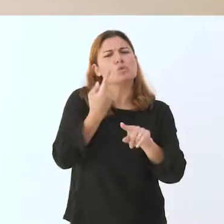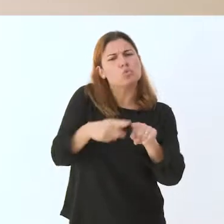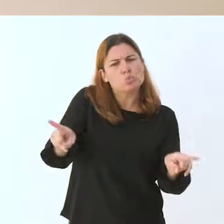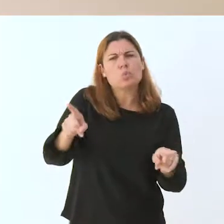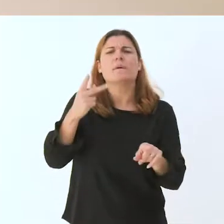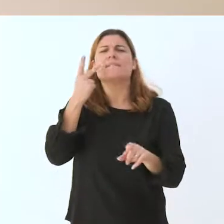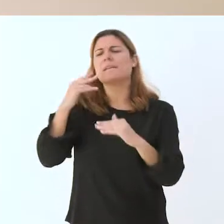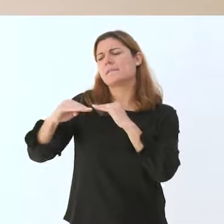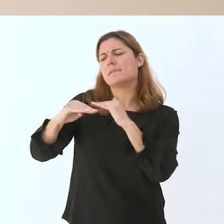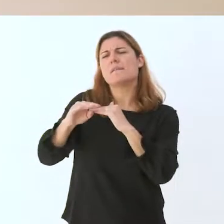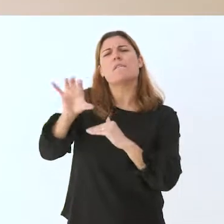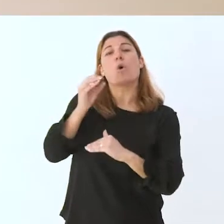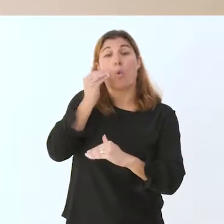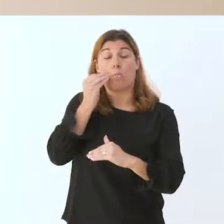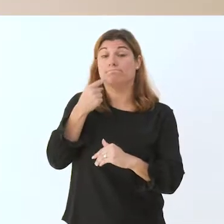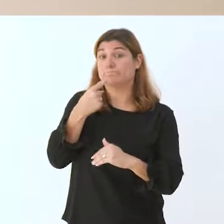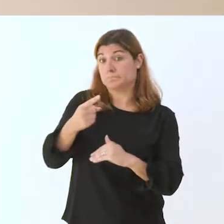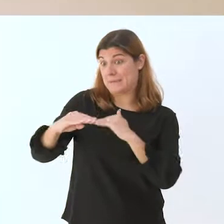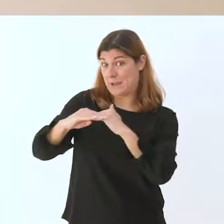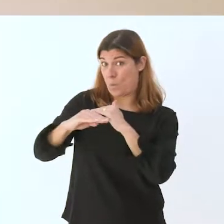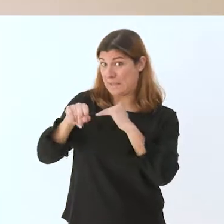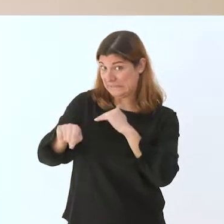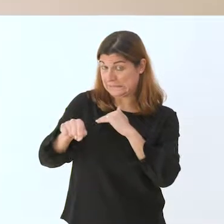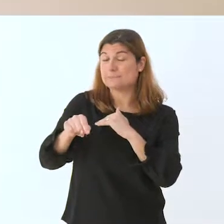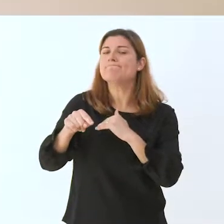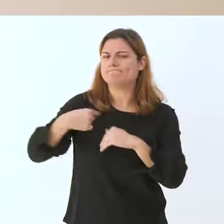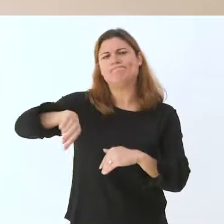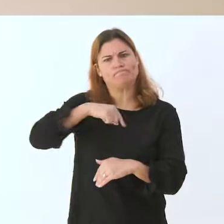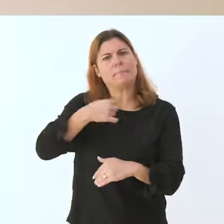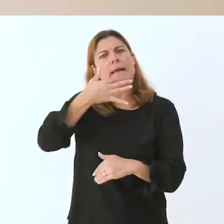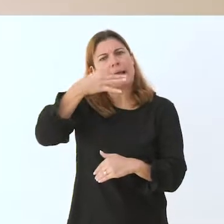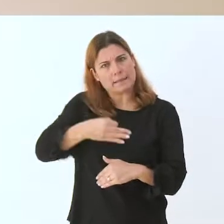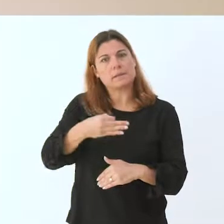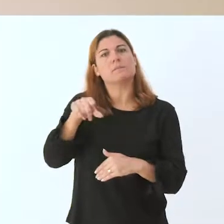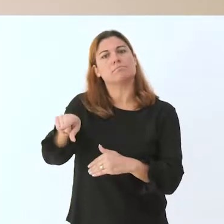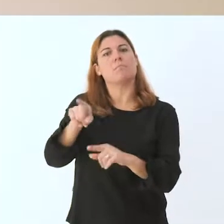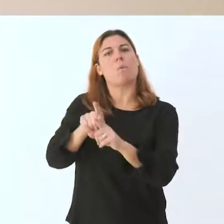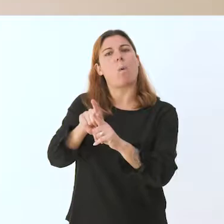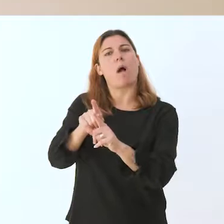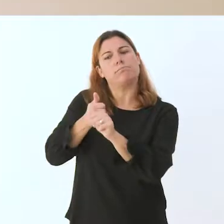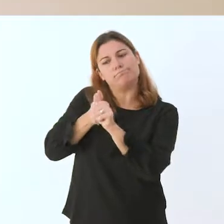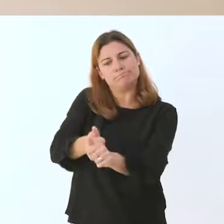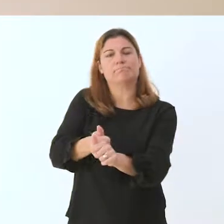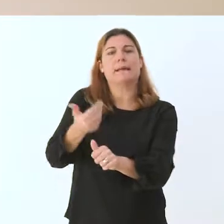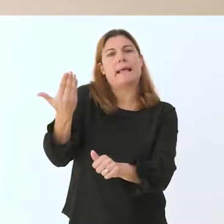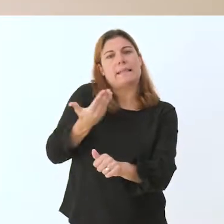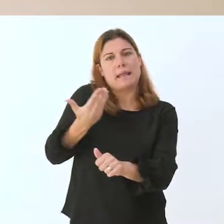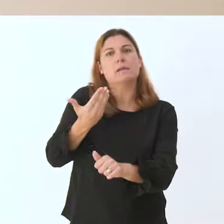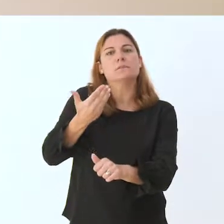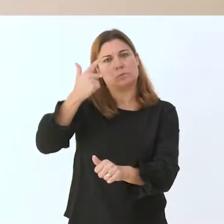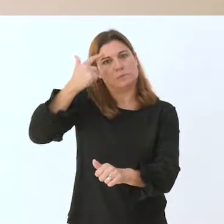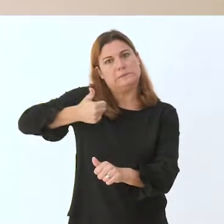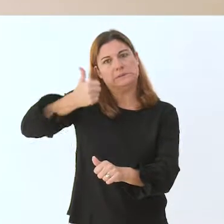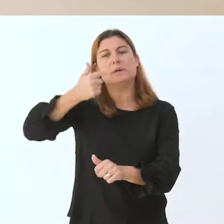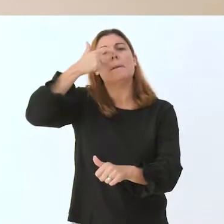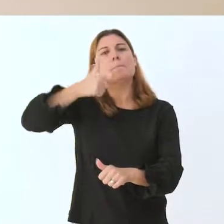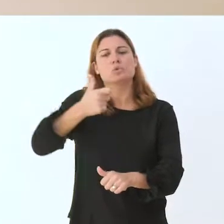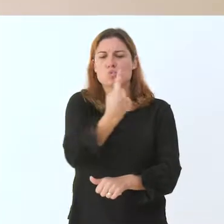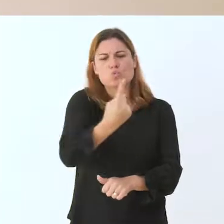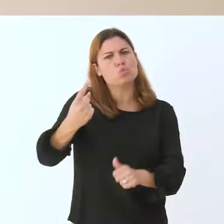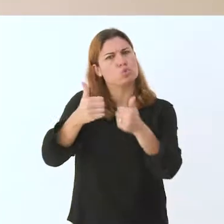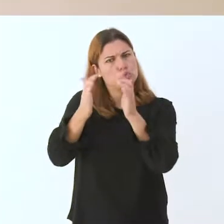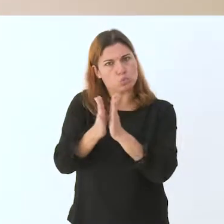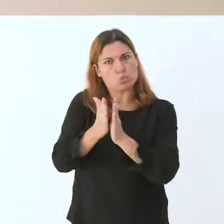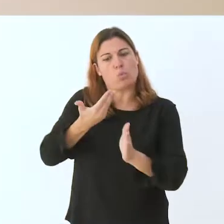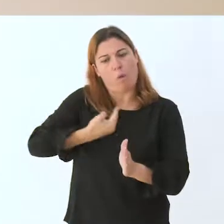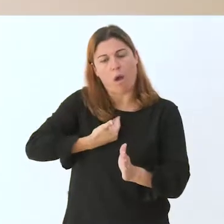essa igualdade? Quando se fala em igualdade, acreditamos ser uma referência a um direito inabalável de cada